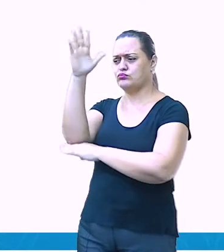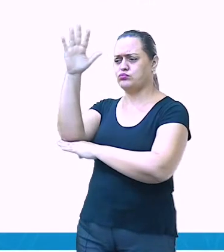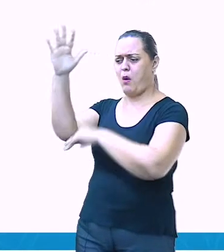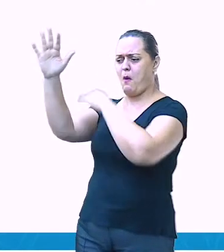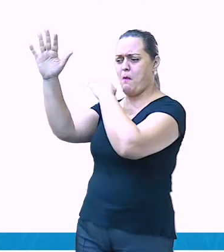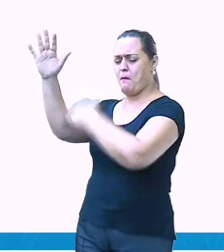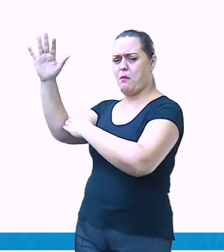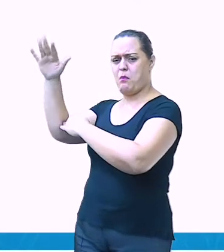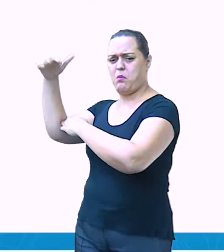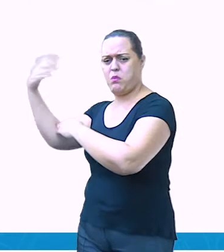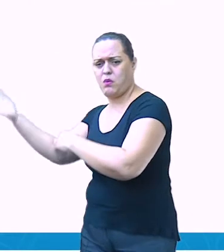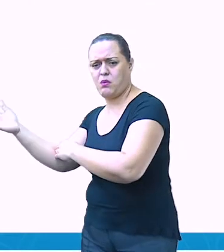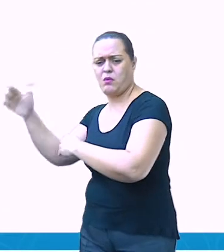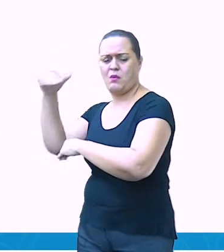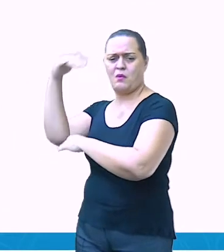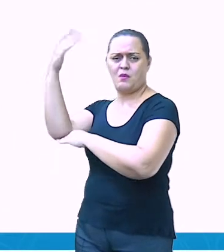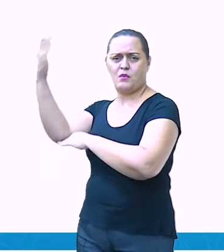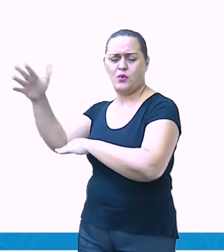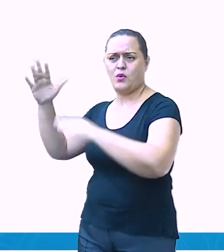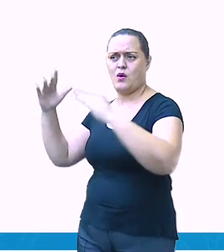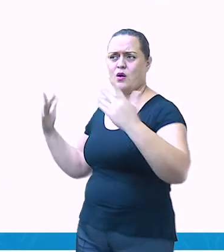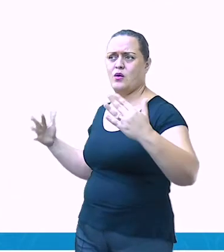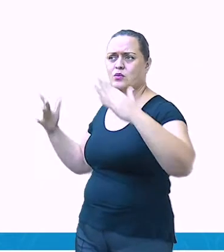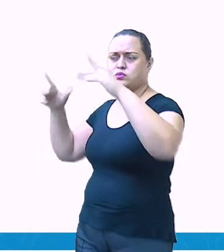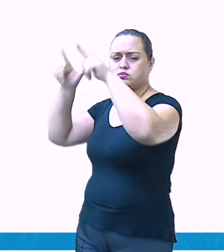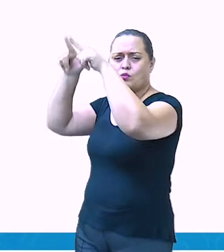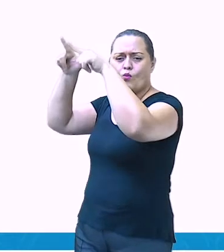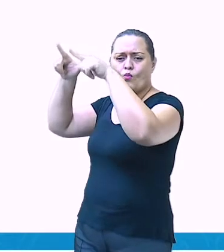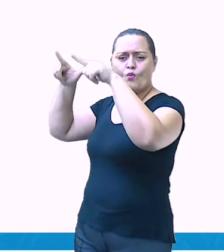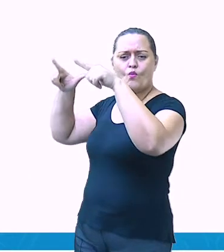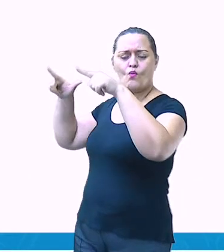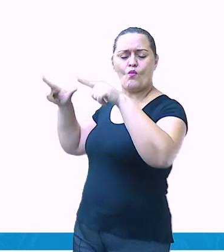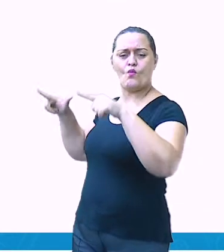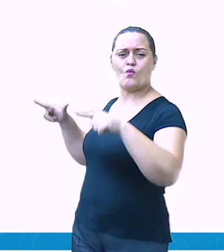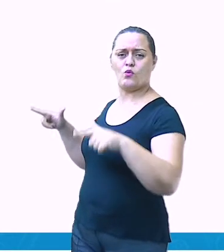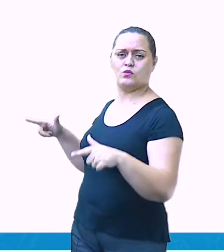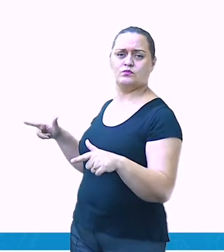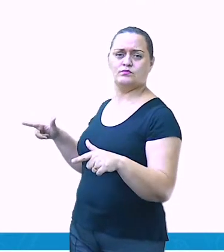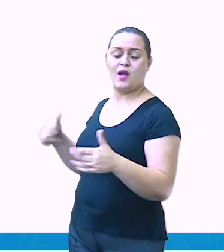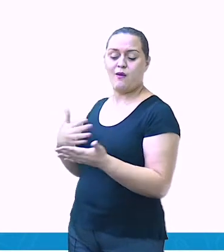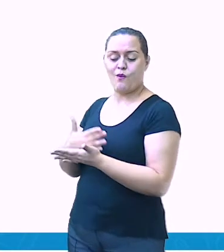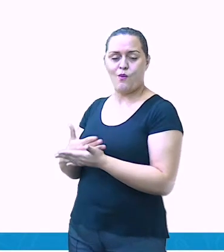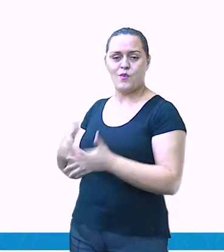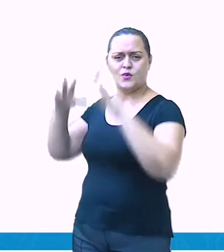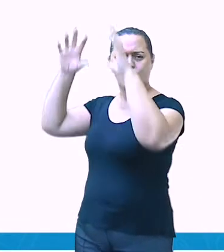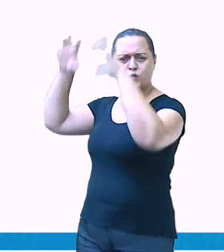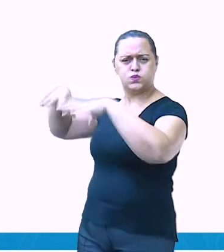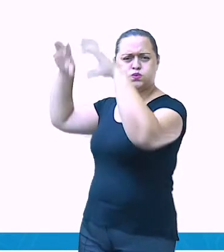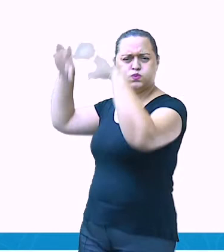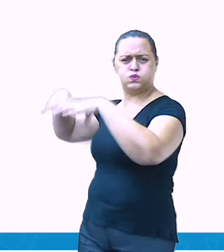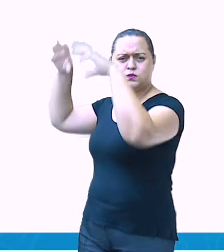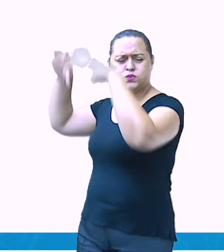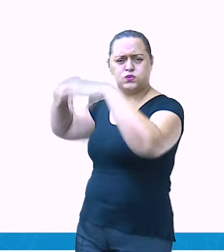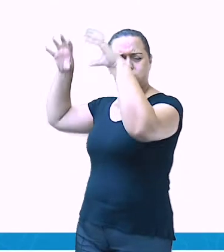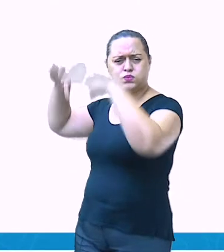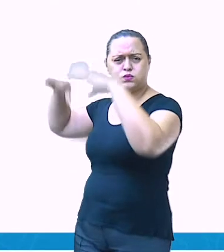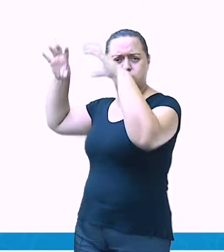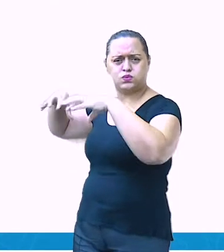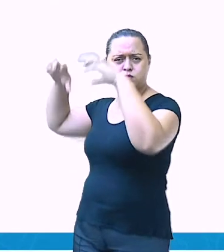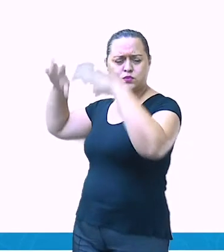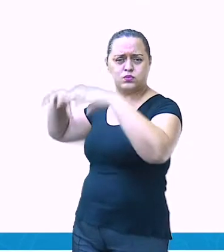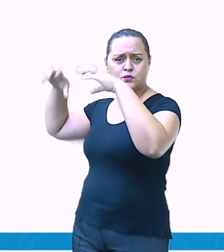construções, urbanizando esse espaço. Houve uma chuva mais forte e esse deslocamento